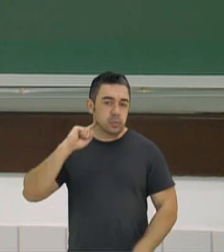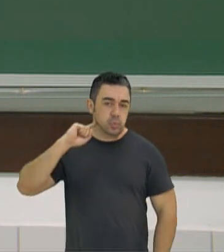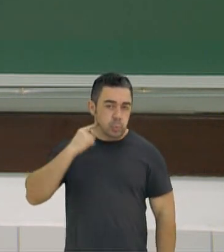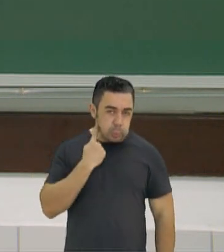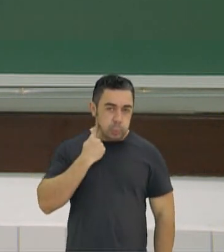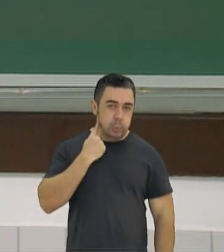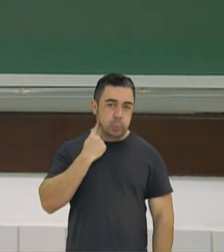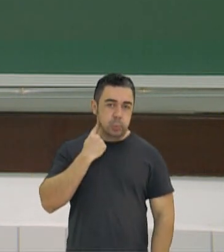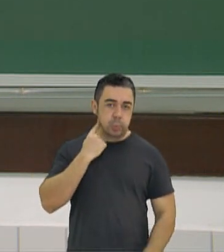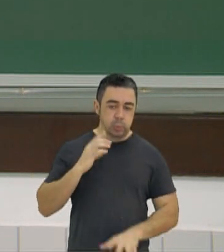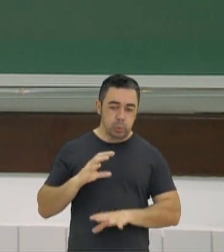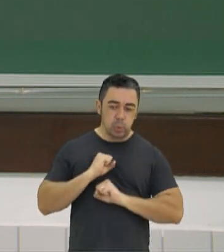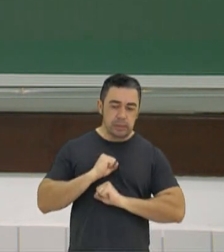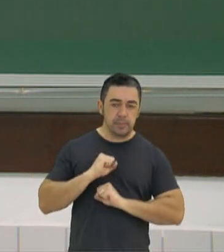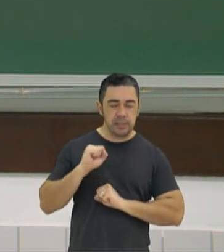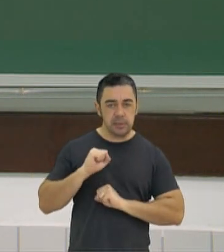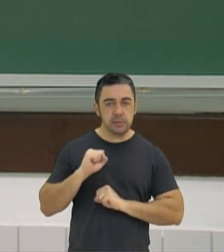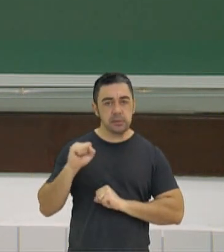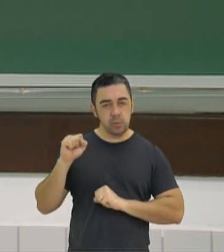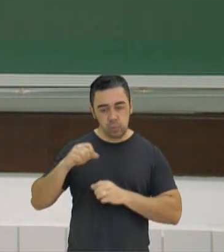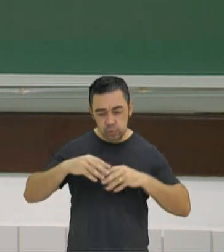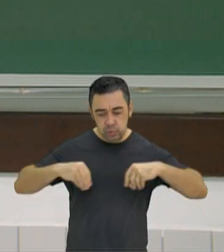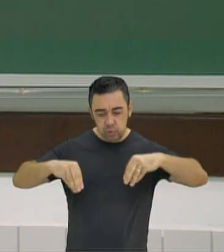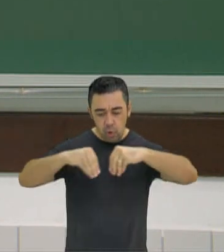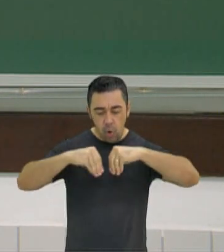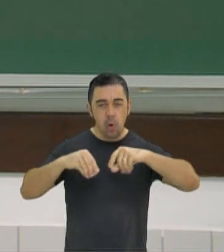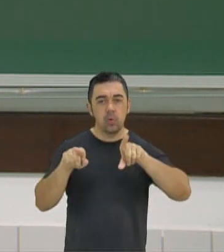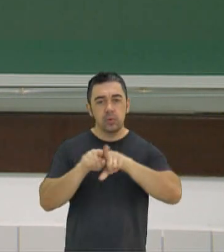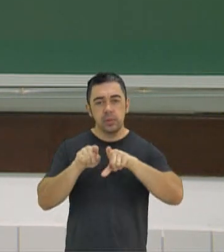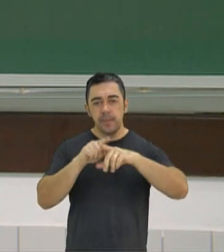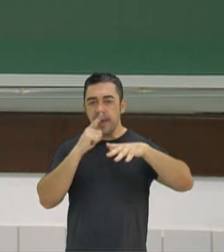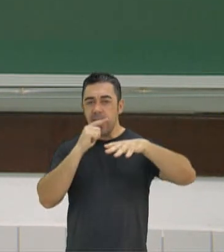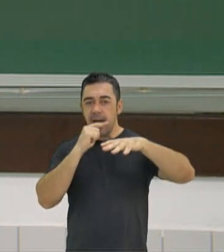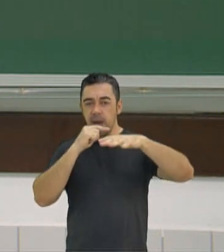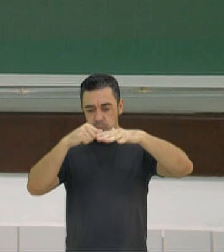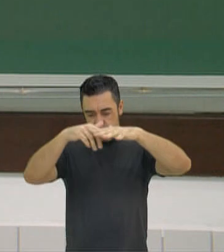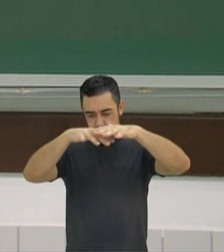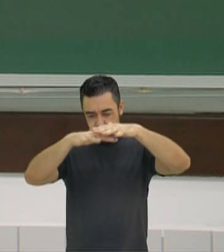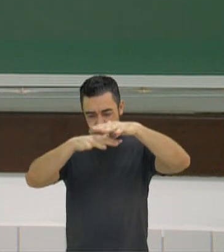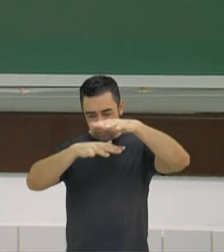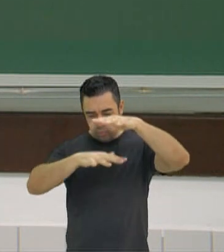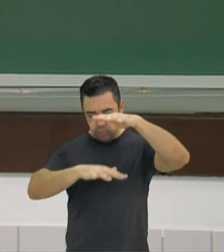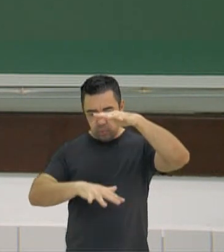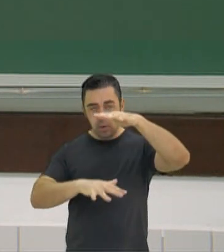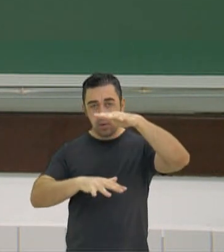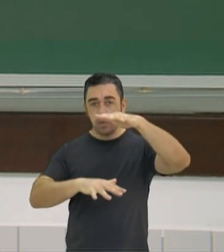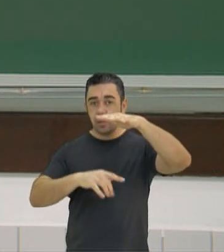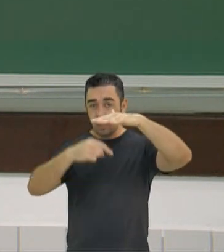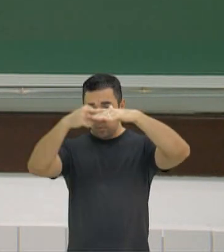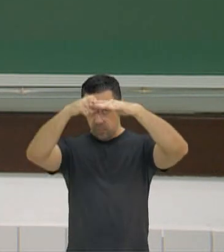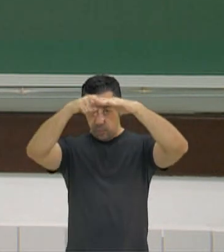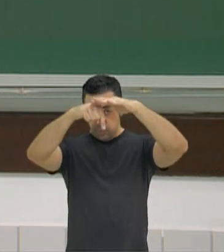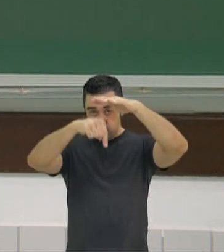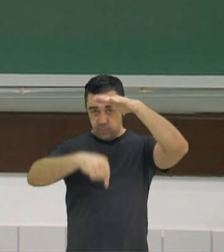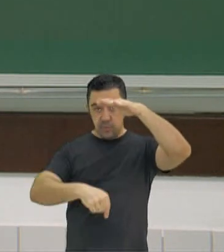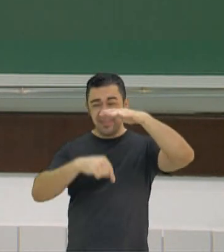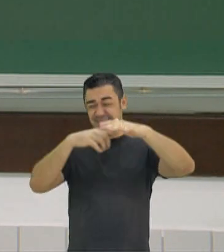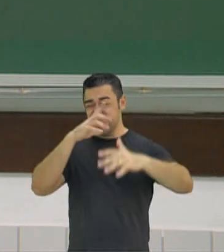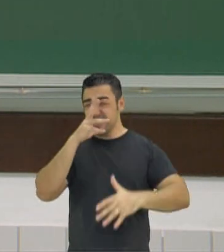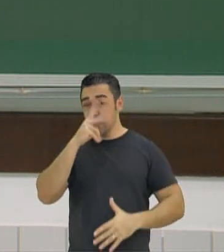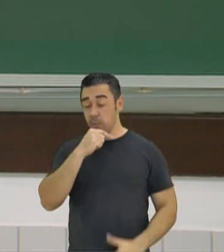do solo quanto dos lençóis freáticos pelo churume, que pode chegar a 500, 600